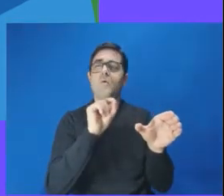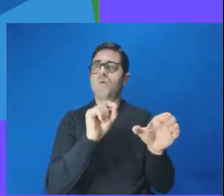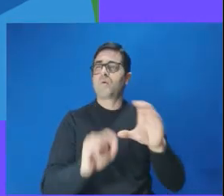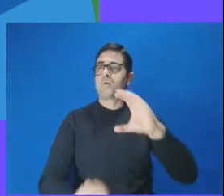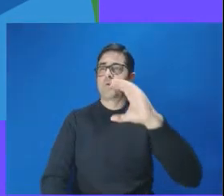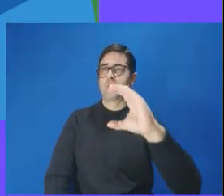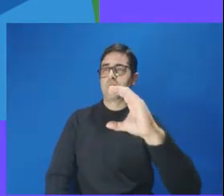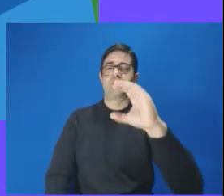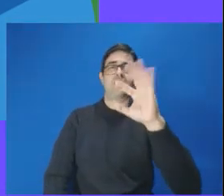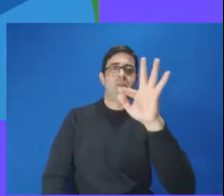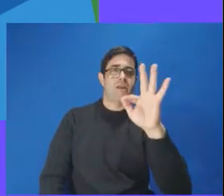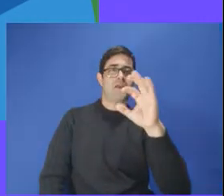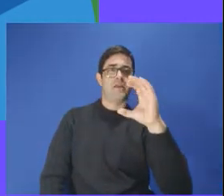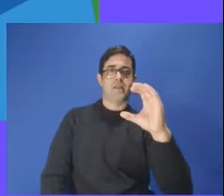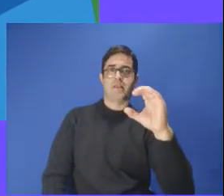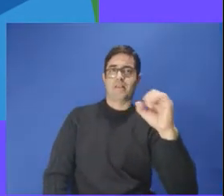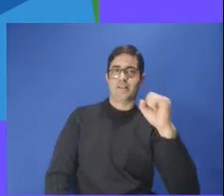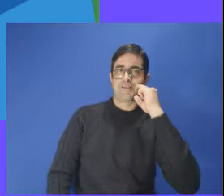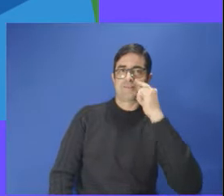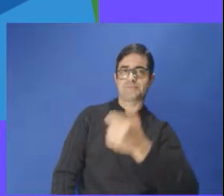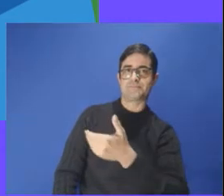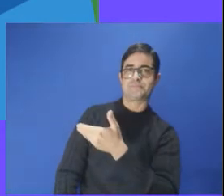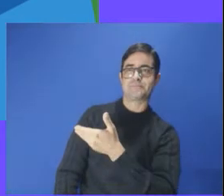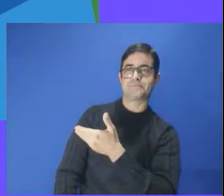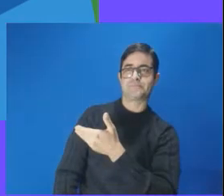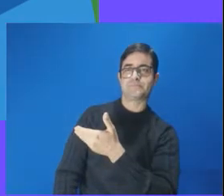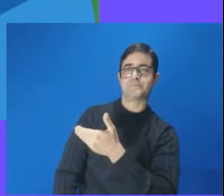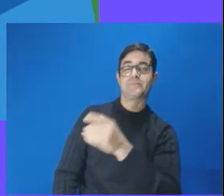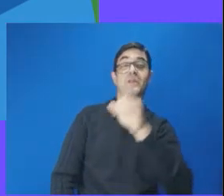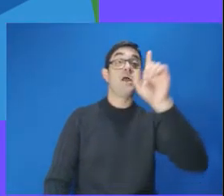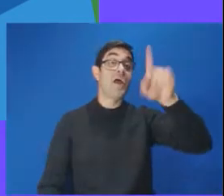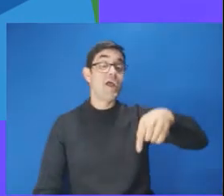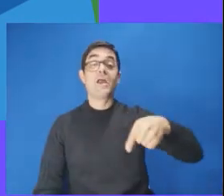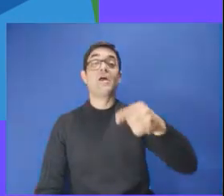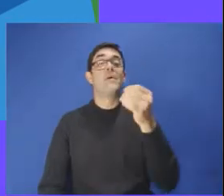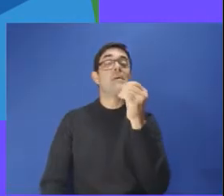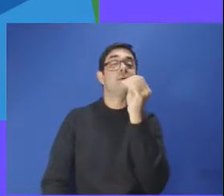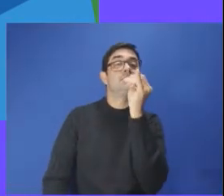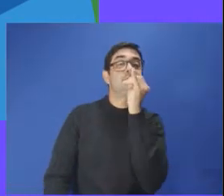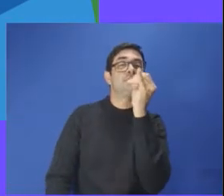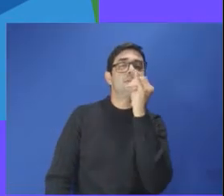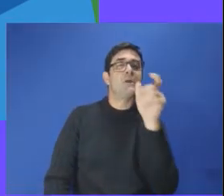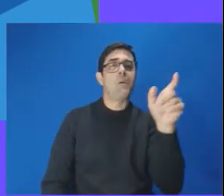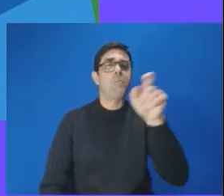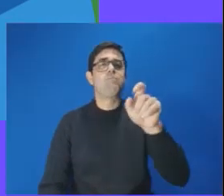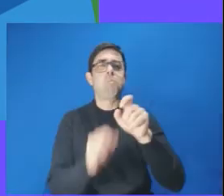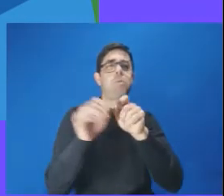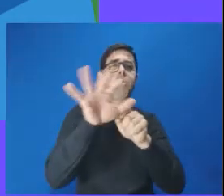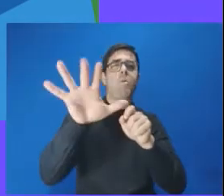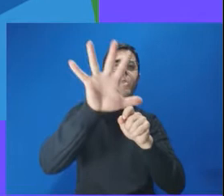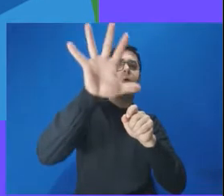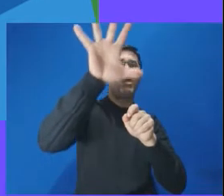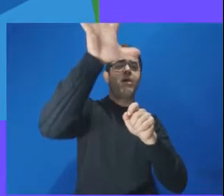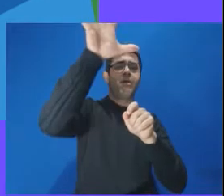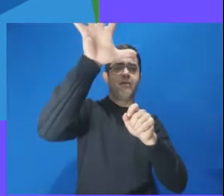que na troposfera elas eram inertes, como os clorofluorcarbonos. Essas substâncias eram utilizadas em sistemas de